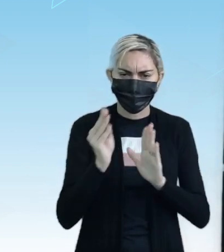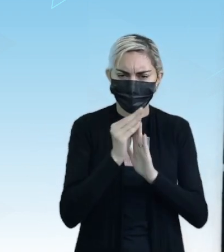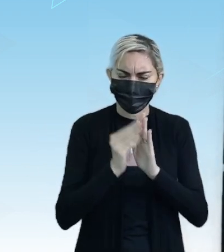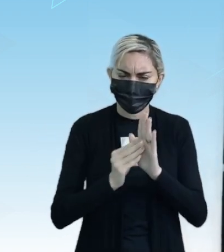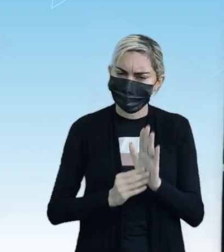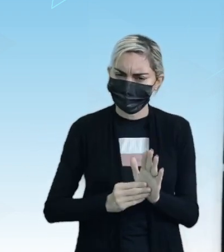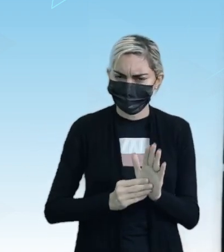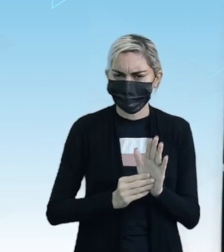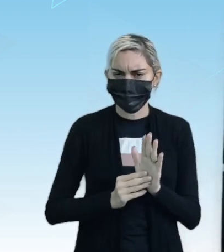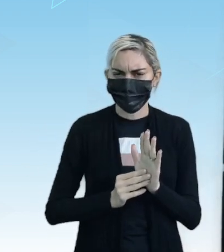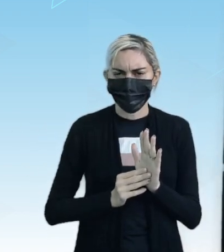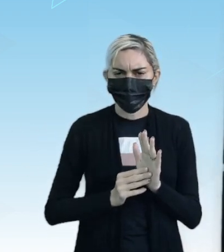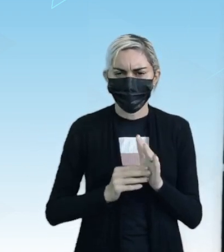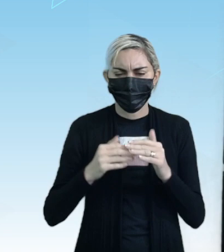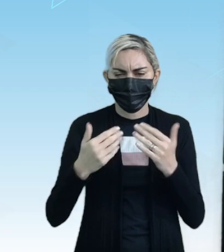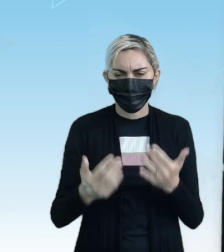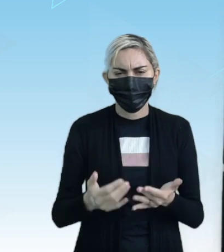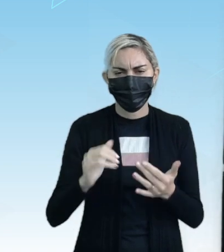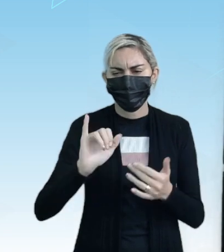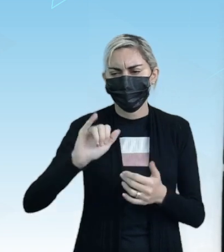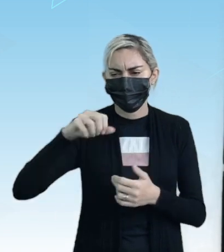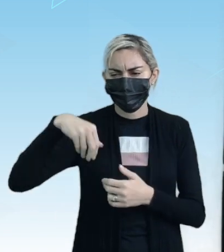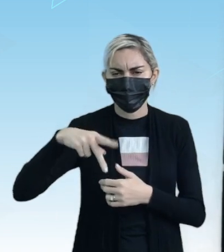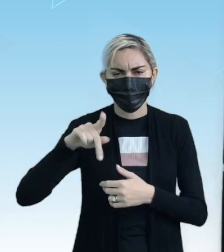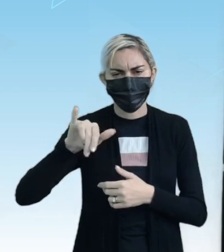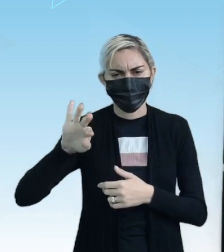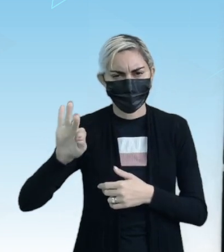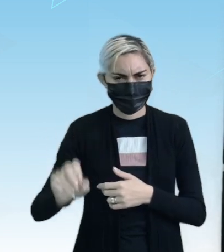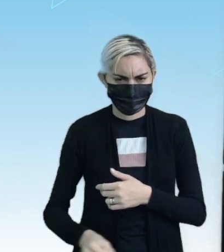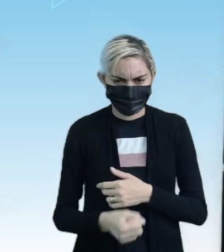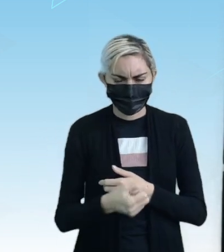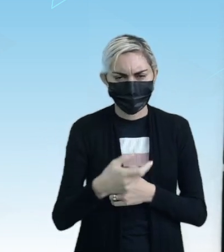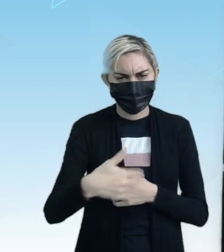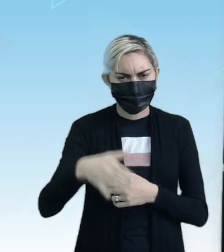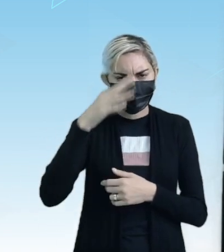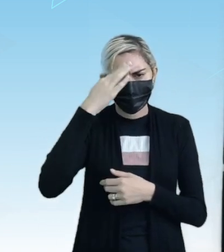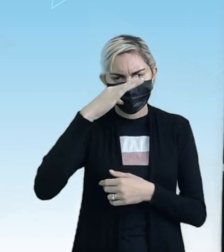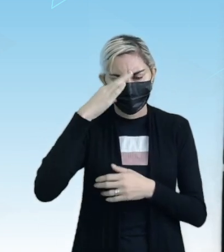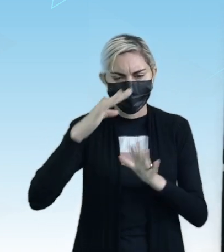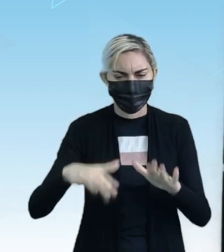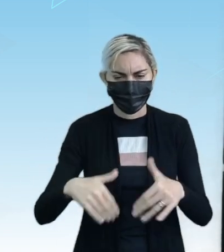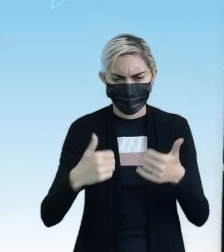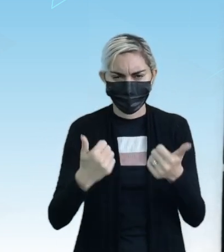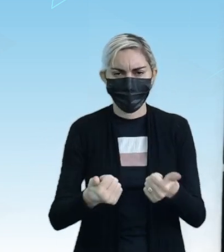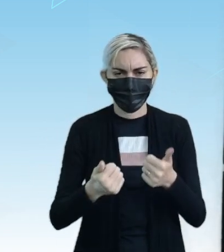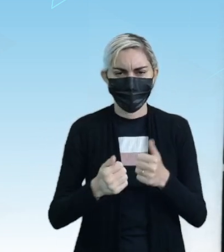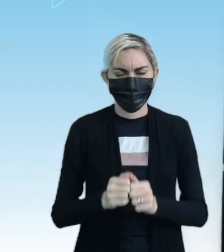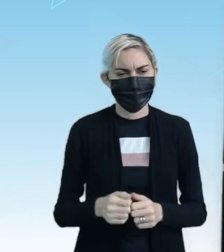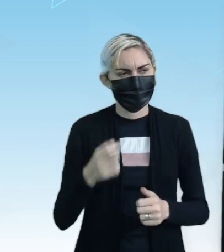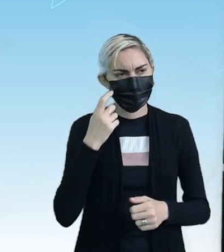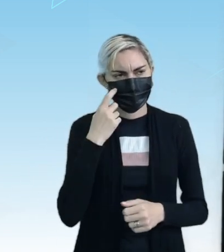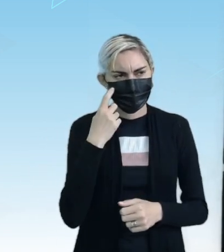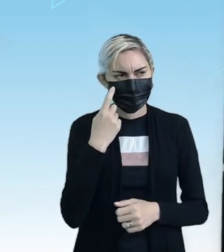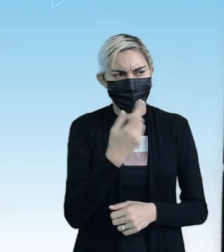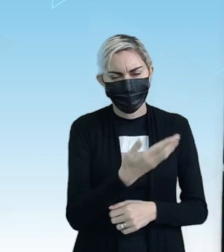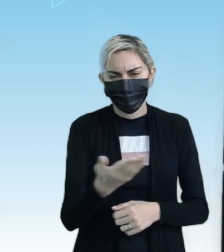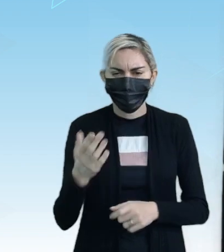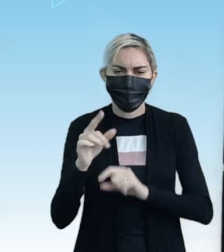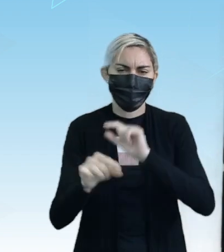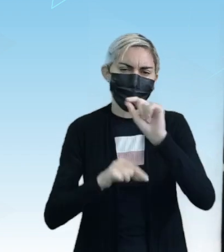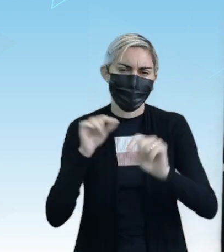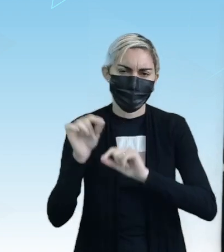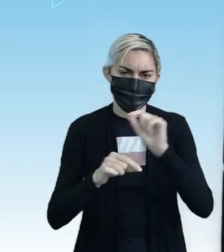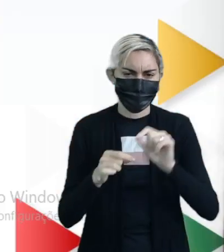postas, certo? E há as implícitas. Vamos entender melhor. Olhem aqui, pressupostos. O que é